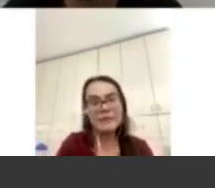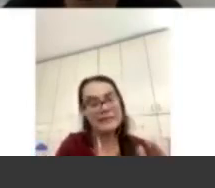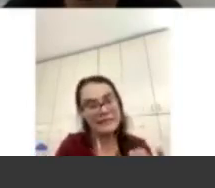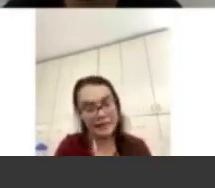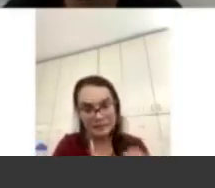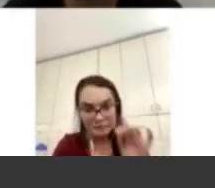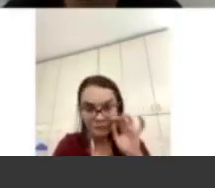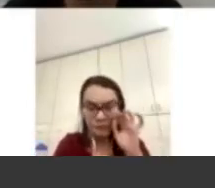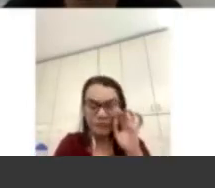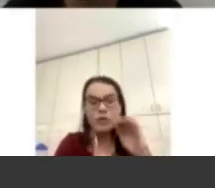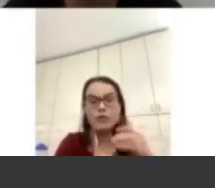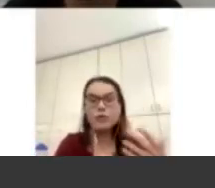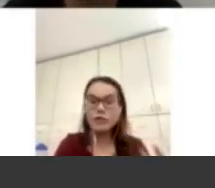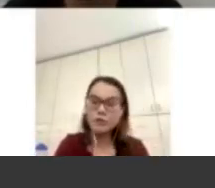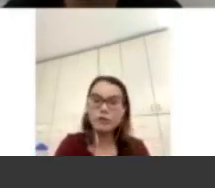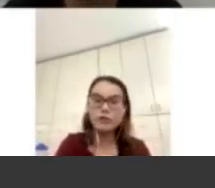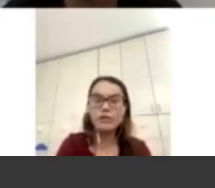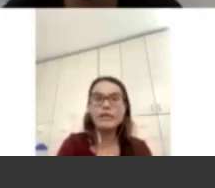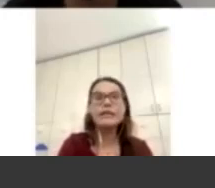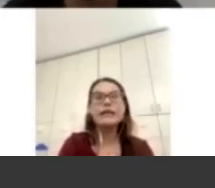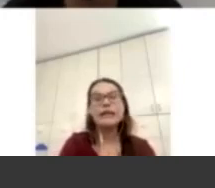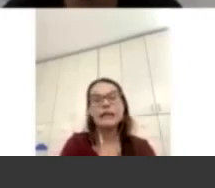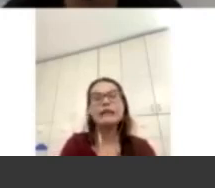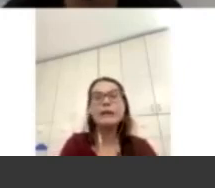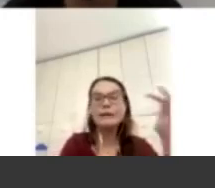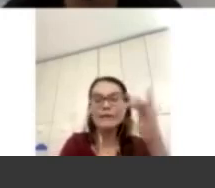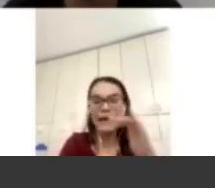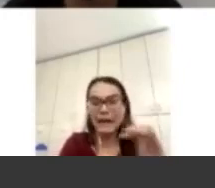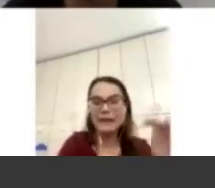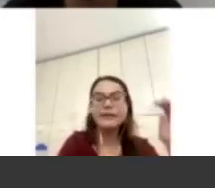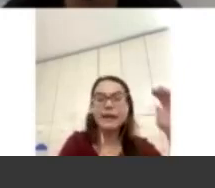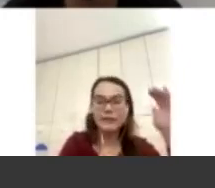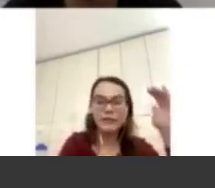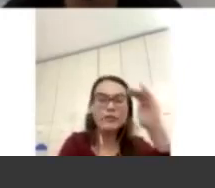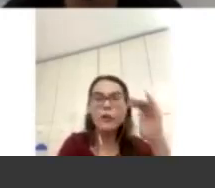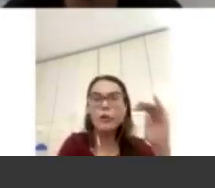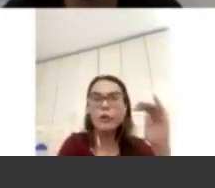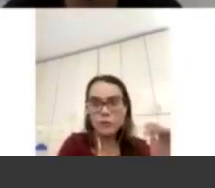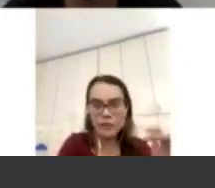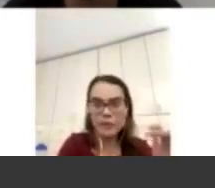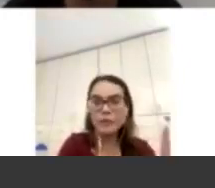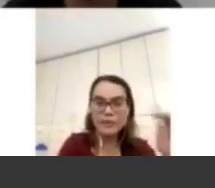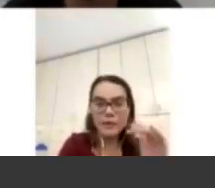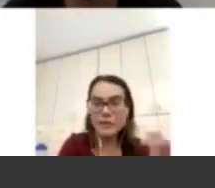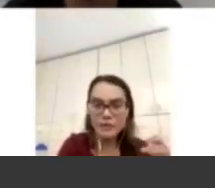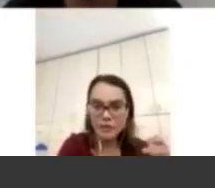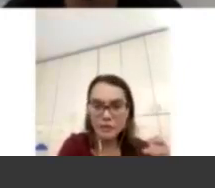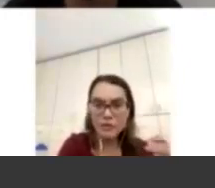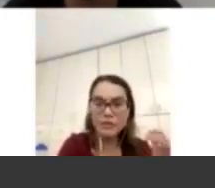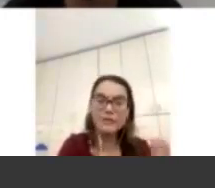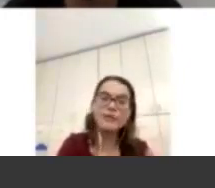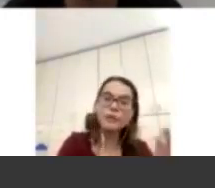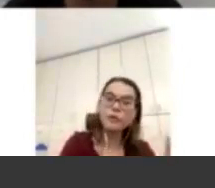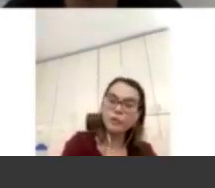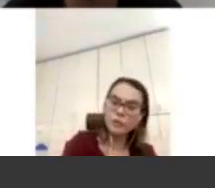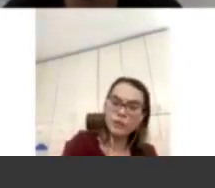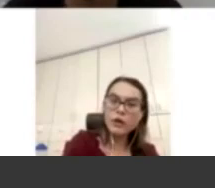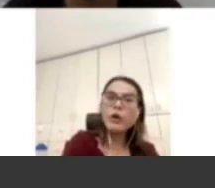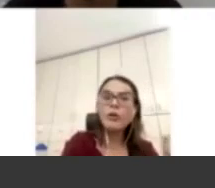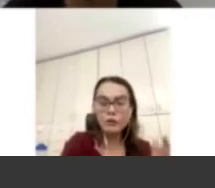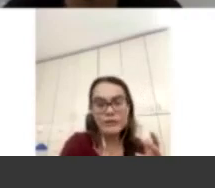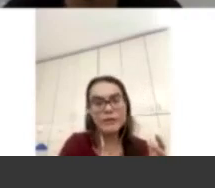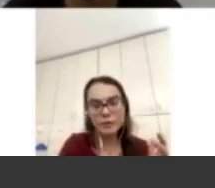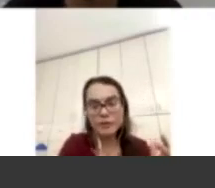você não precisar de um atendimento de urgência, ele vai basear, através de um algoritmo clínico, uma sequência de decisões, tanto a